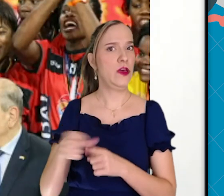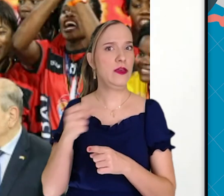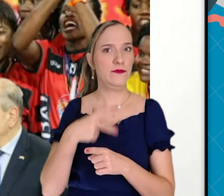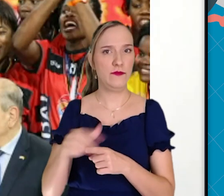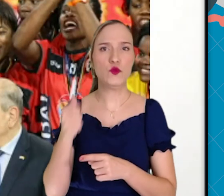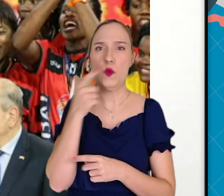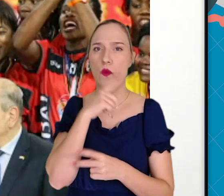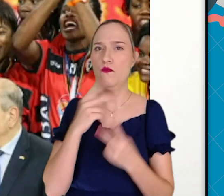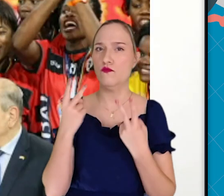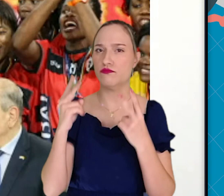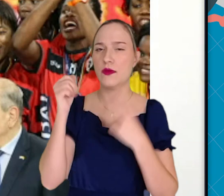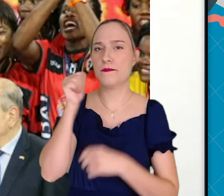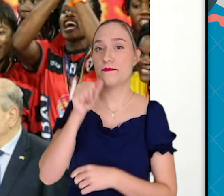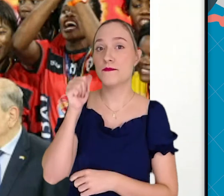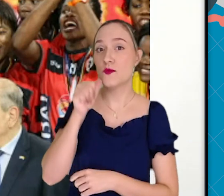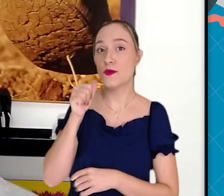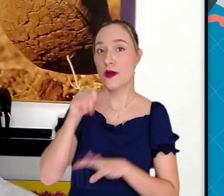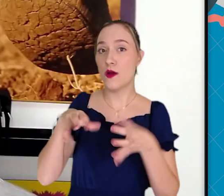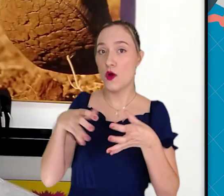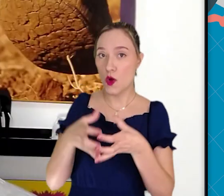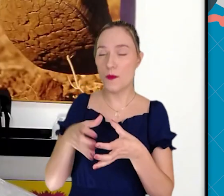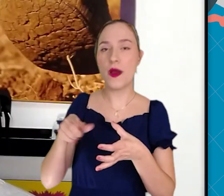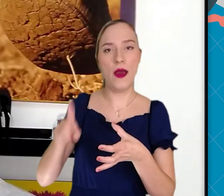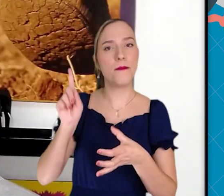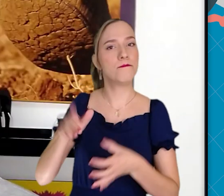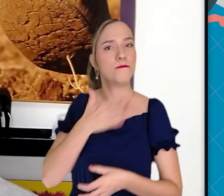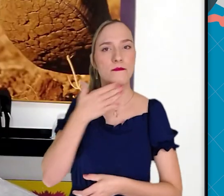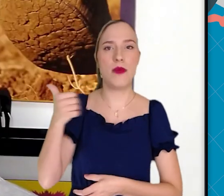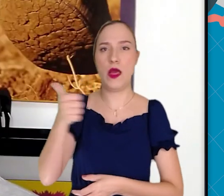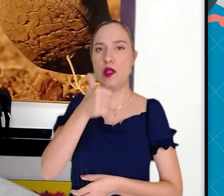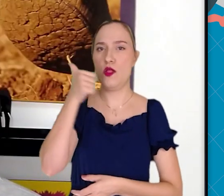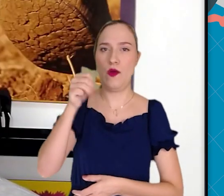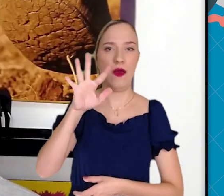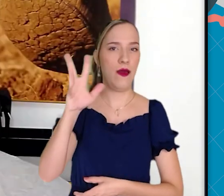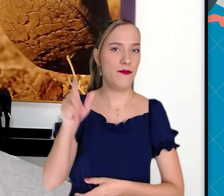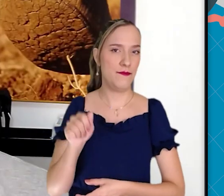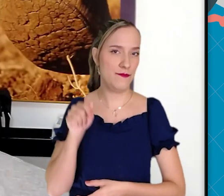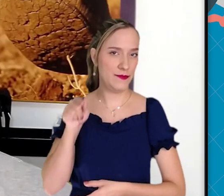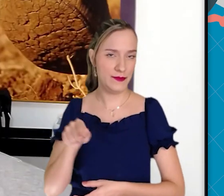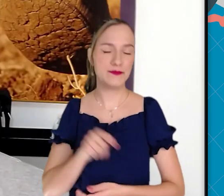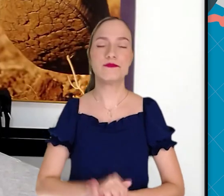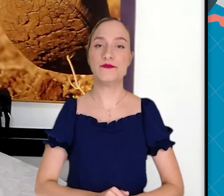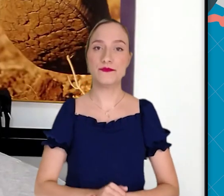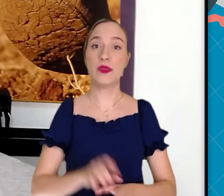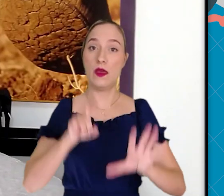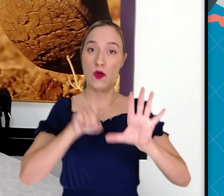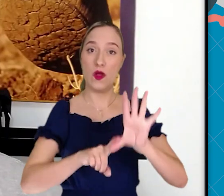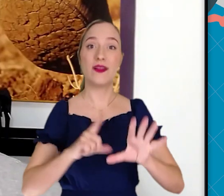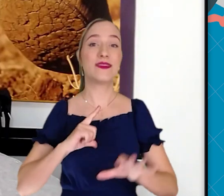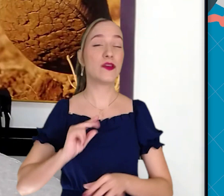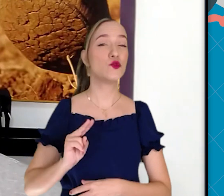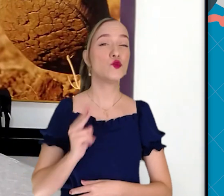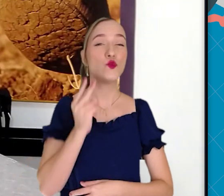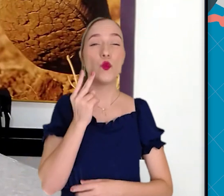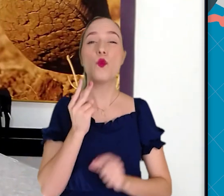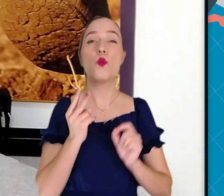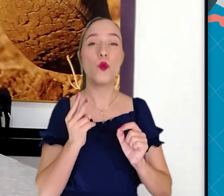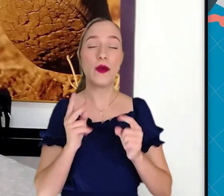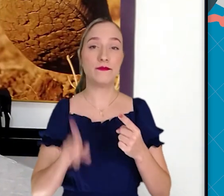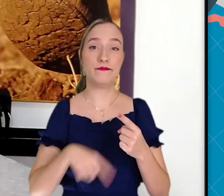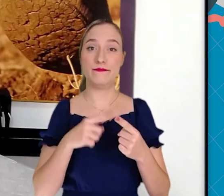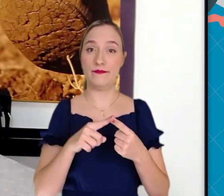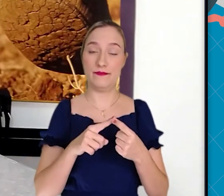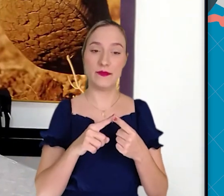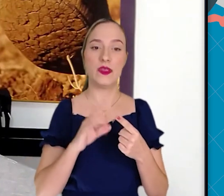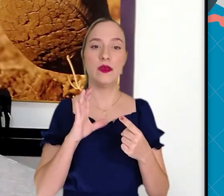A sua seleção feminina de handball também é a melhor do continente africano. Em Angola existem duas estações no ano, que